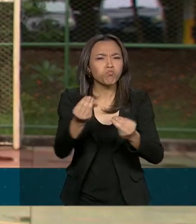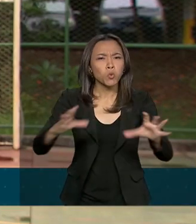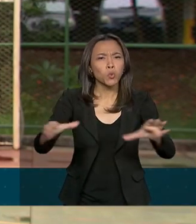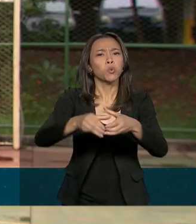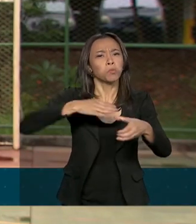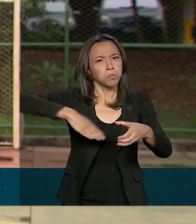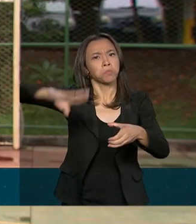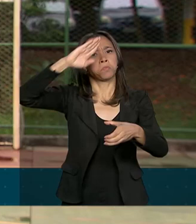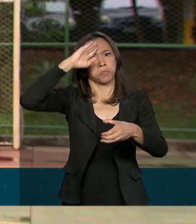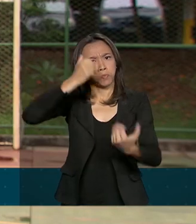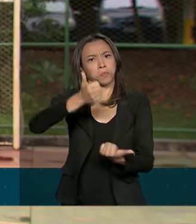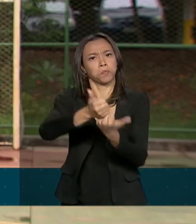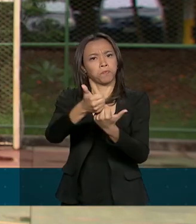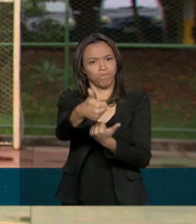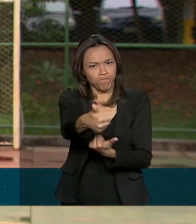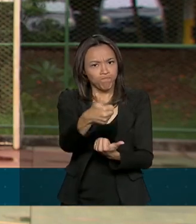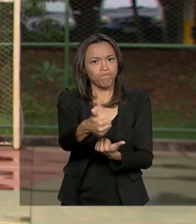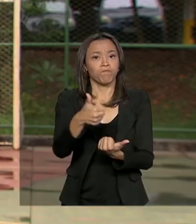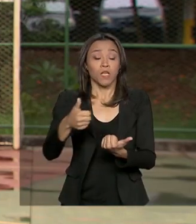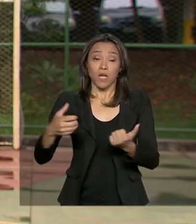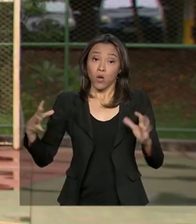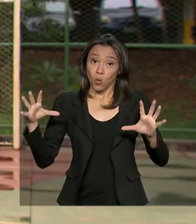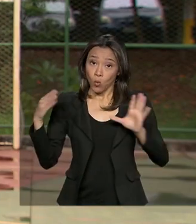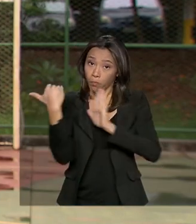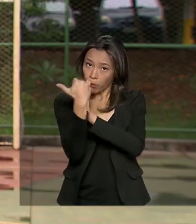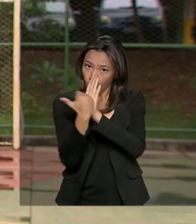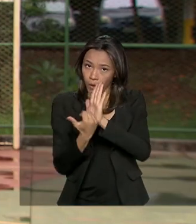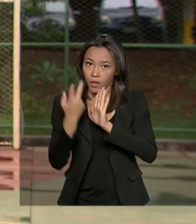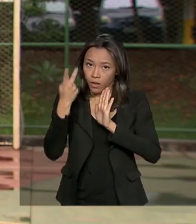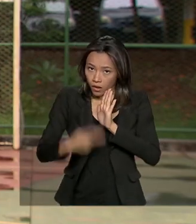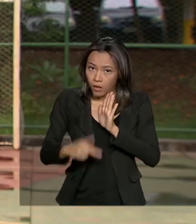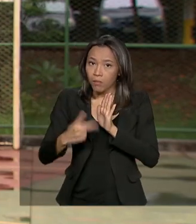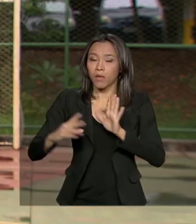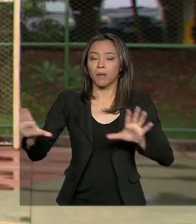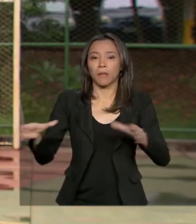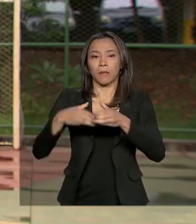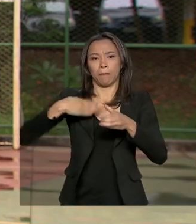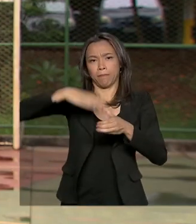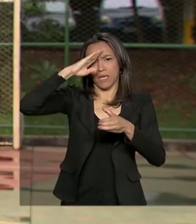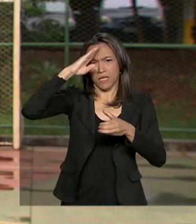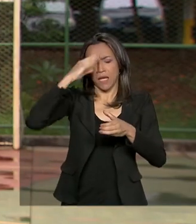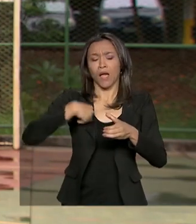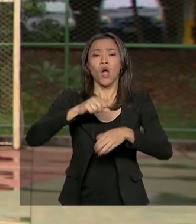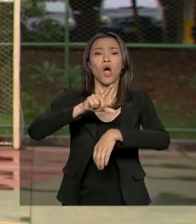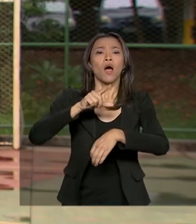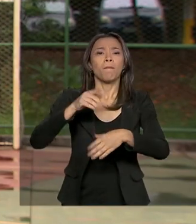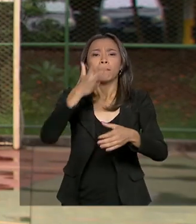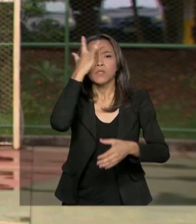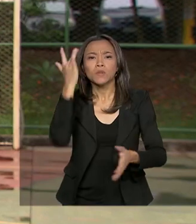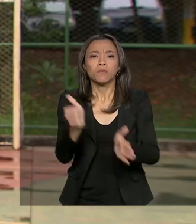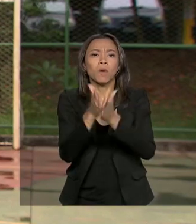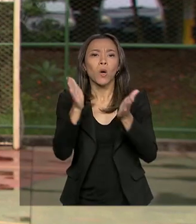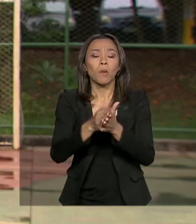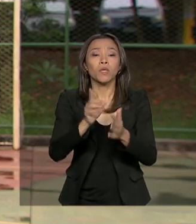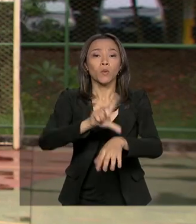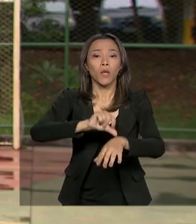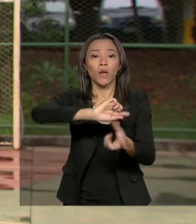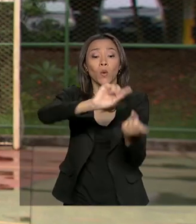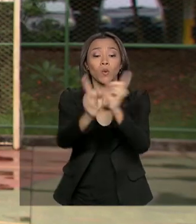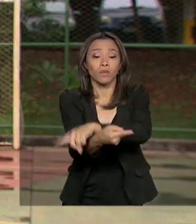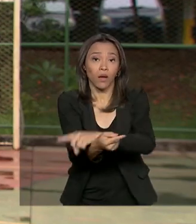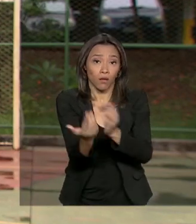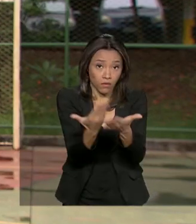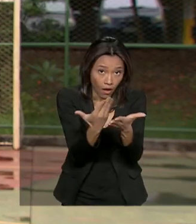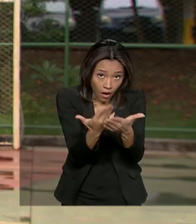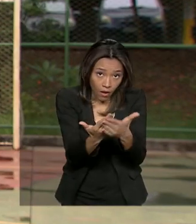marcam presença. O programa Forças do Esporte atende jovens carentes no horário contrário ao das aulas. As atividades